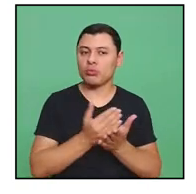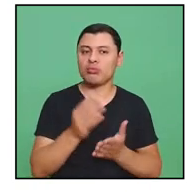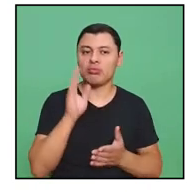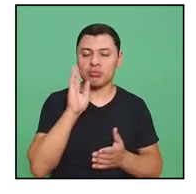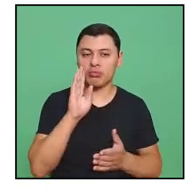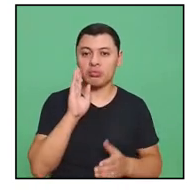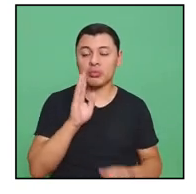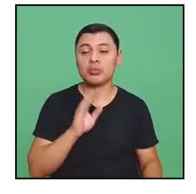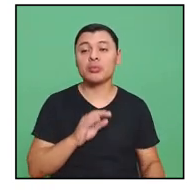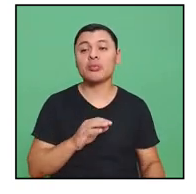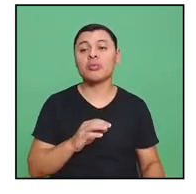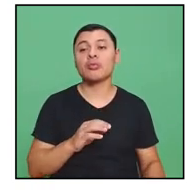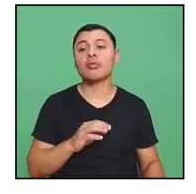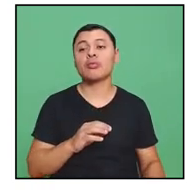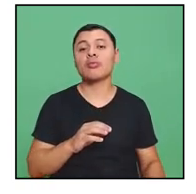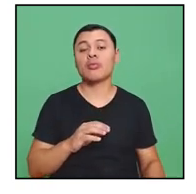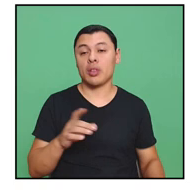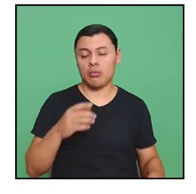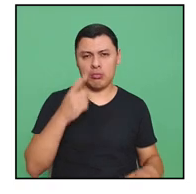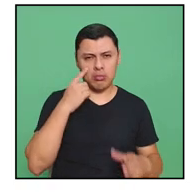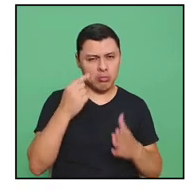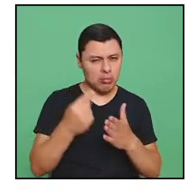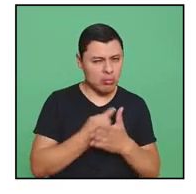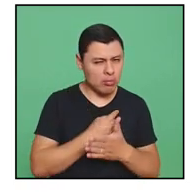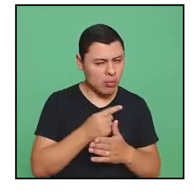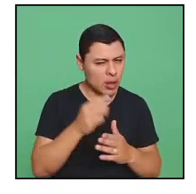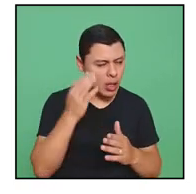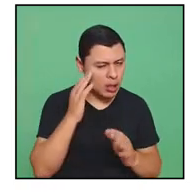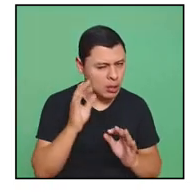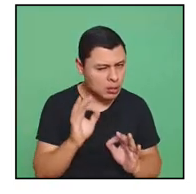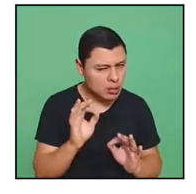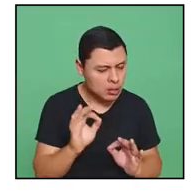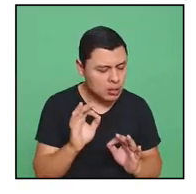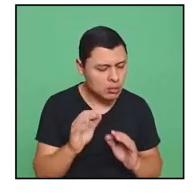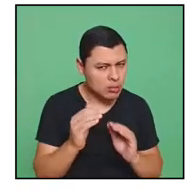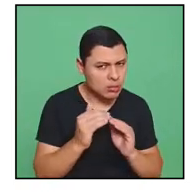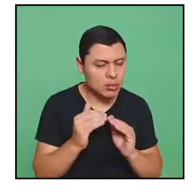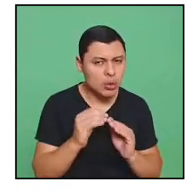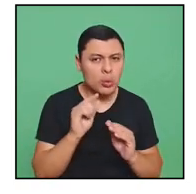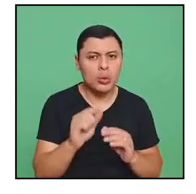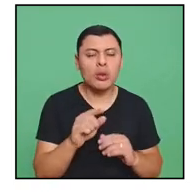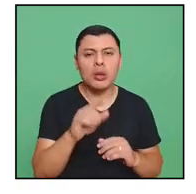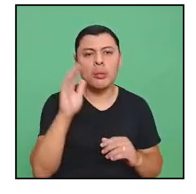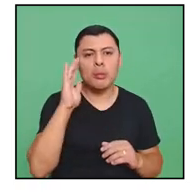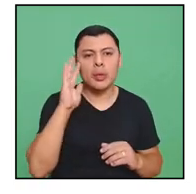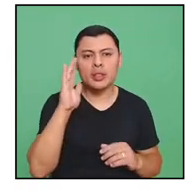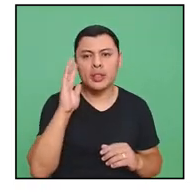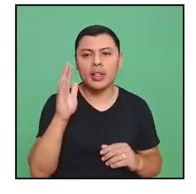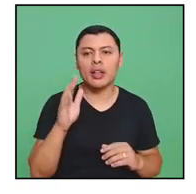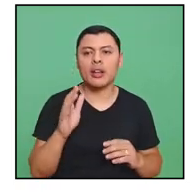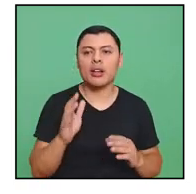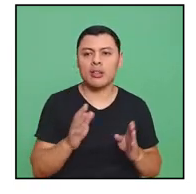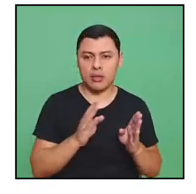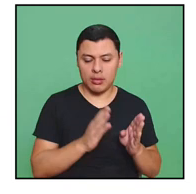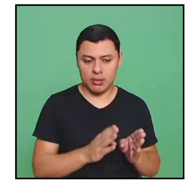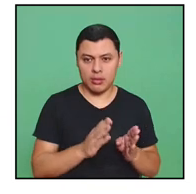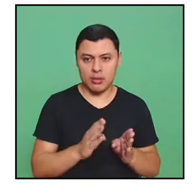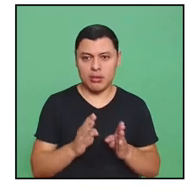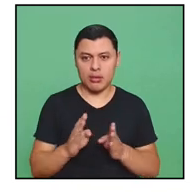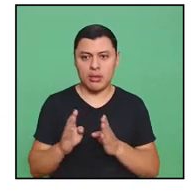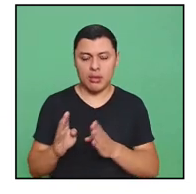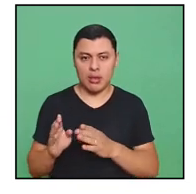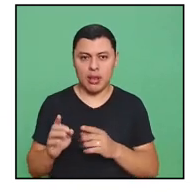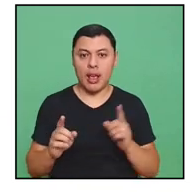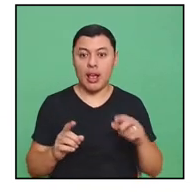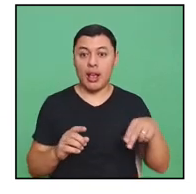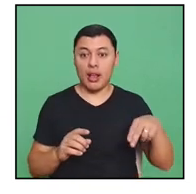E só para ver se eu entendi direito qual que seria a pergunta, pensar mais sobre essas relações organizacionais que elas partem do